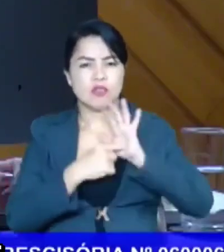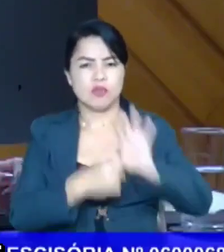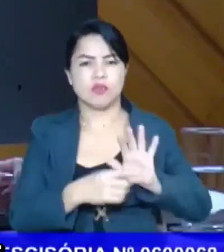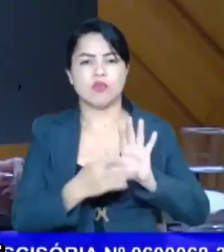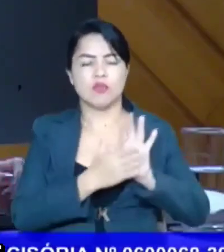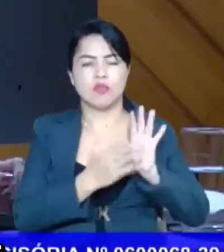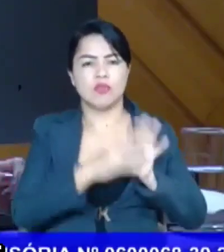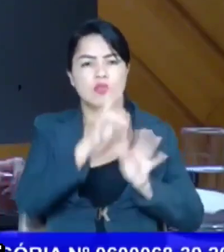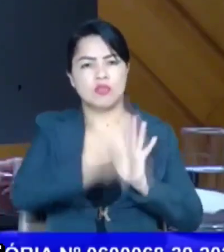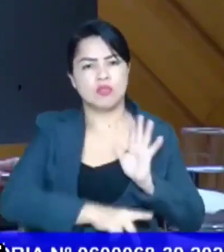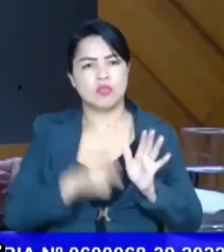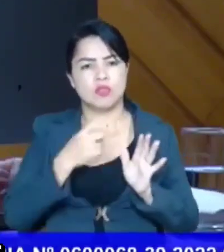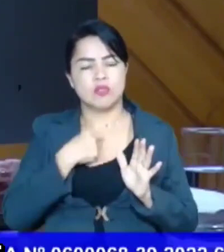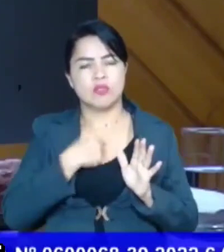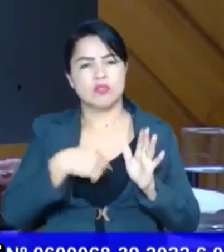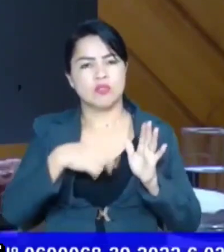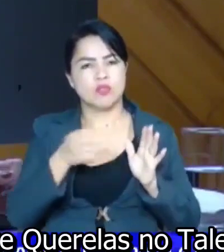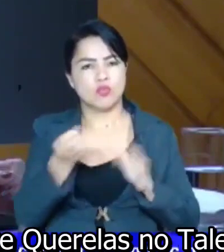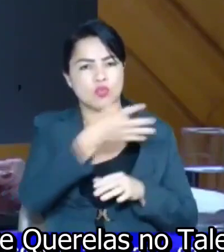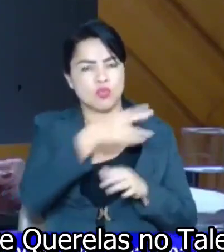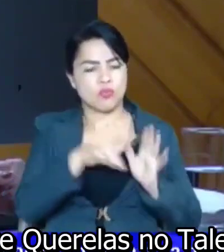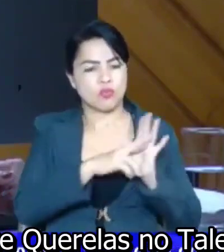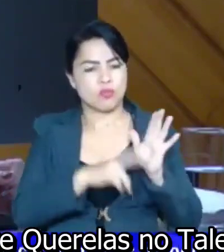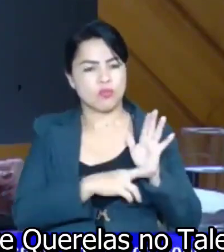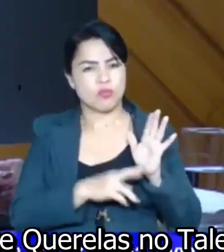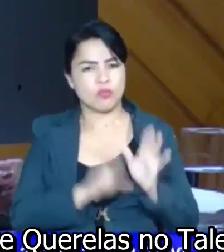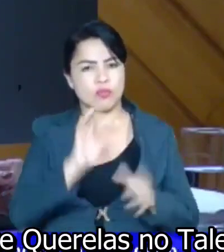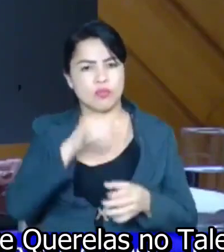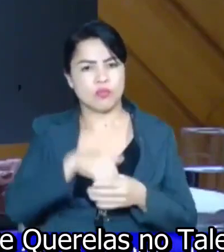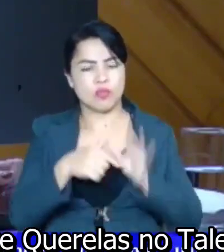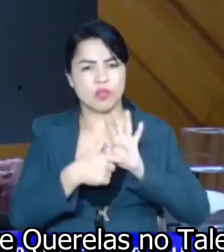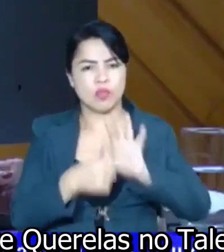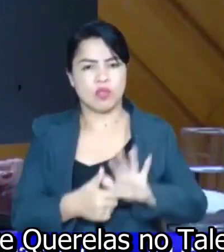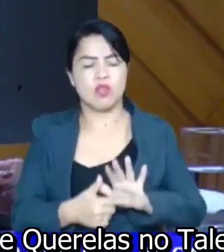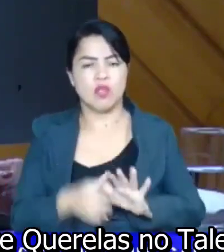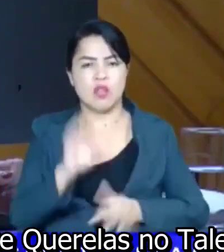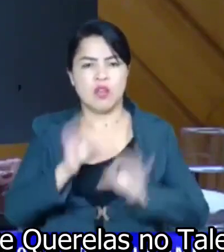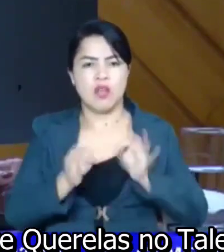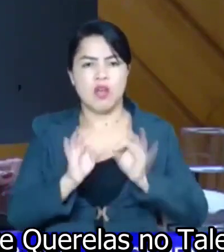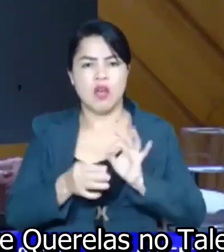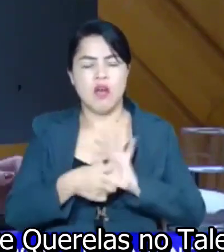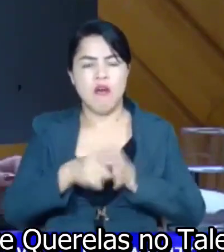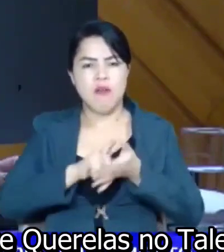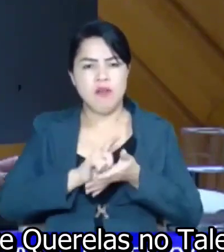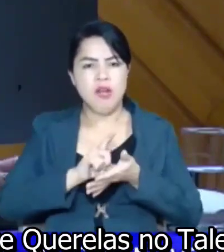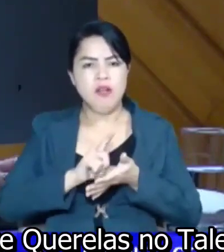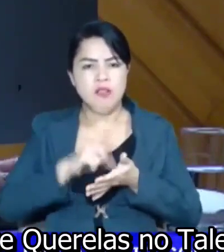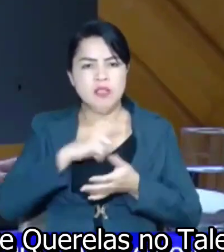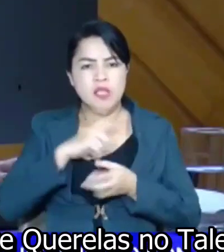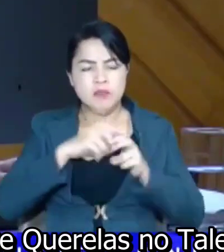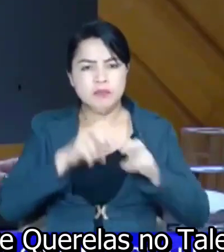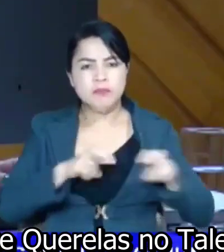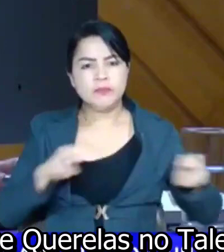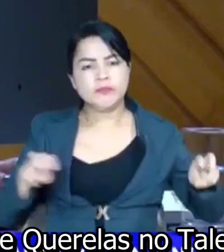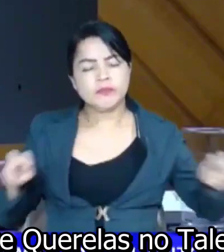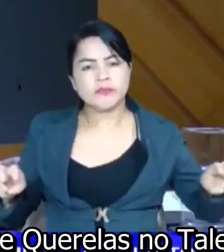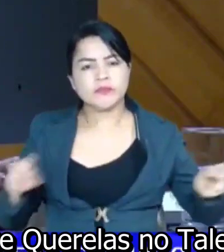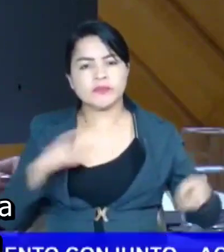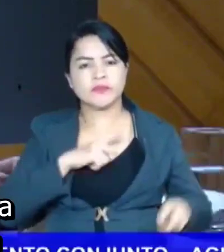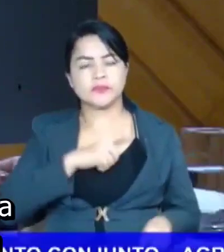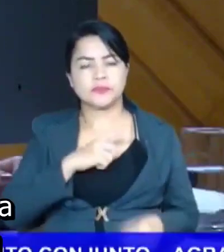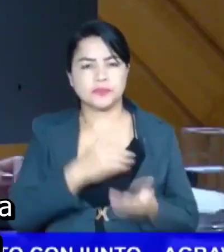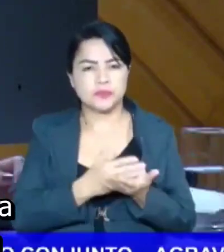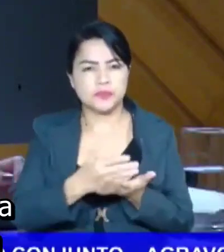no projeto do novo Código Eleitoral. Argumentou que o agravante ajuizou anteriormente nesta Corte, querelas notales,